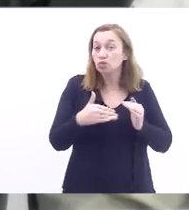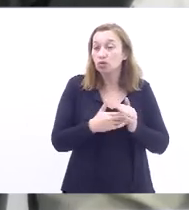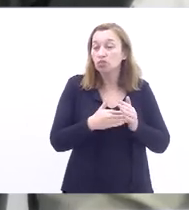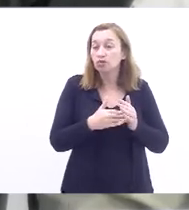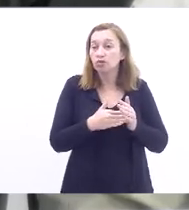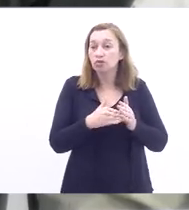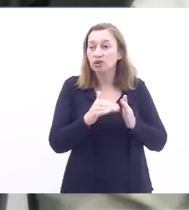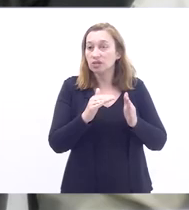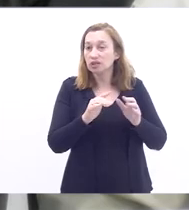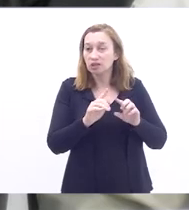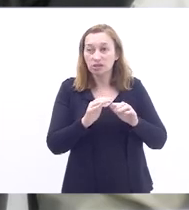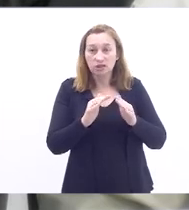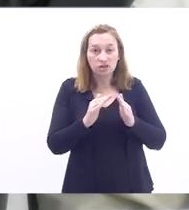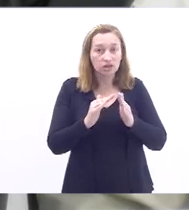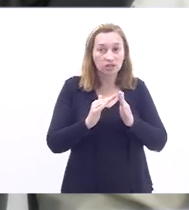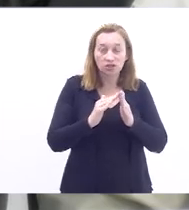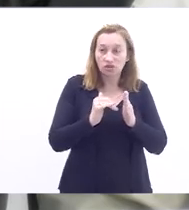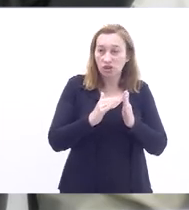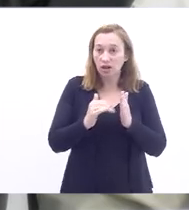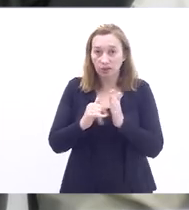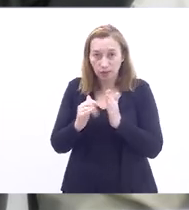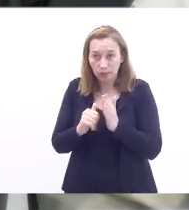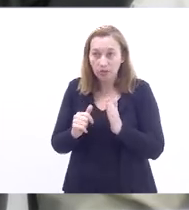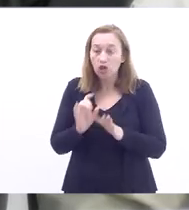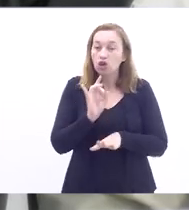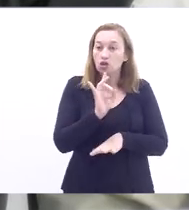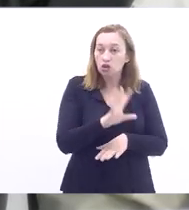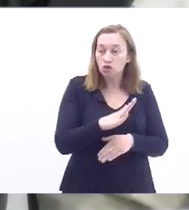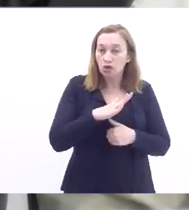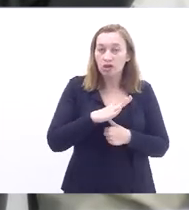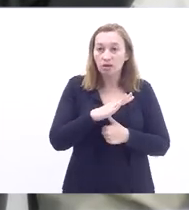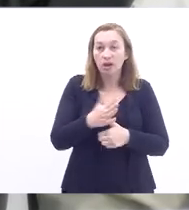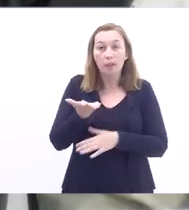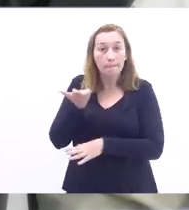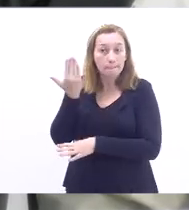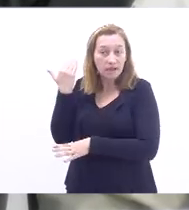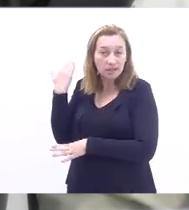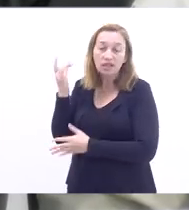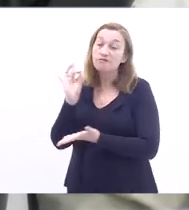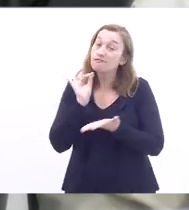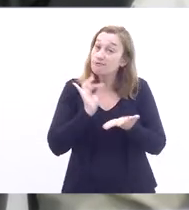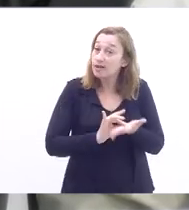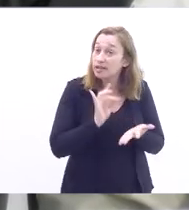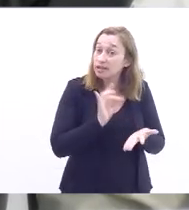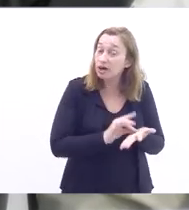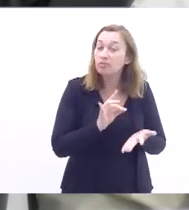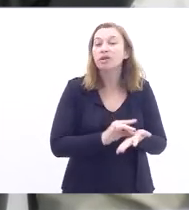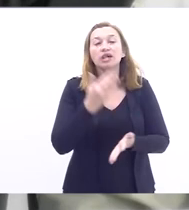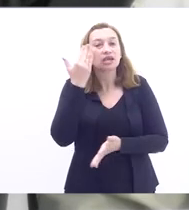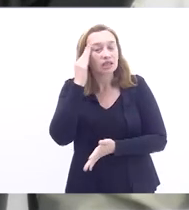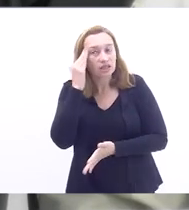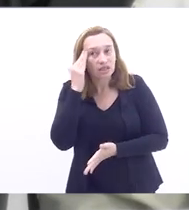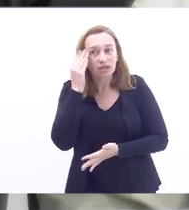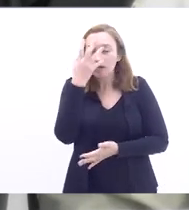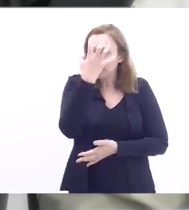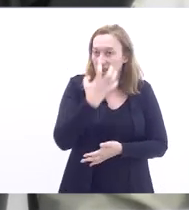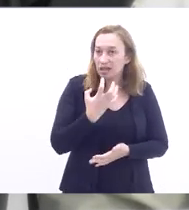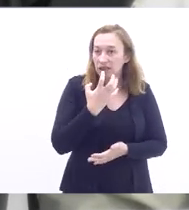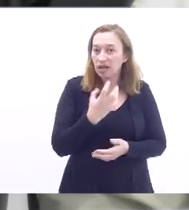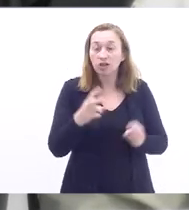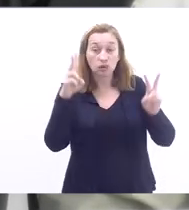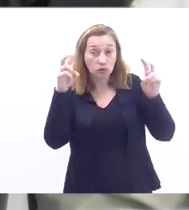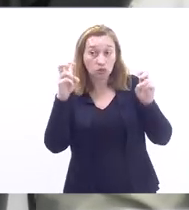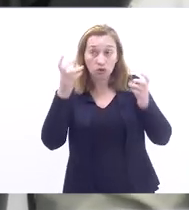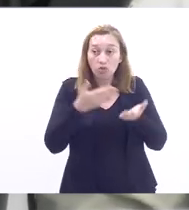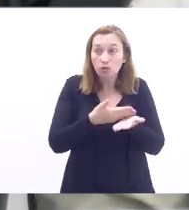efeito é isso a Reitoria anterior realmente entende o gravidade do assunto e